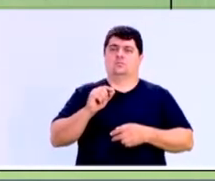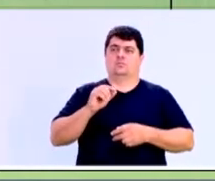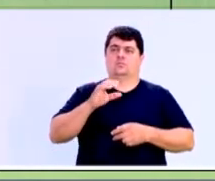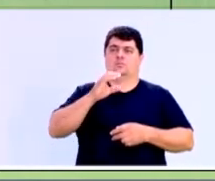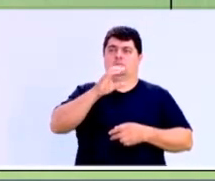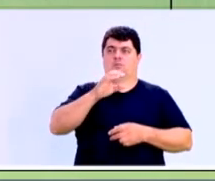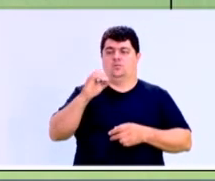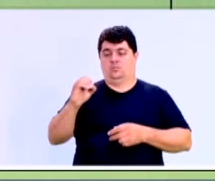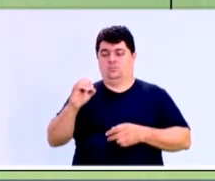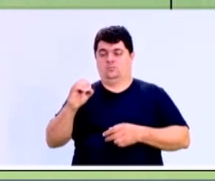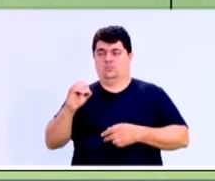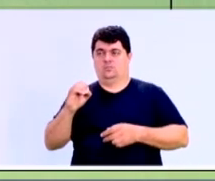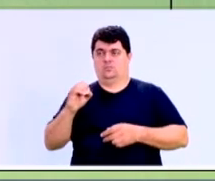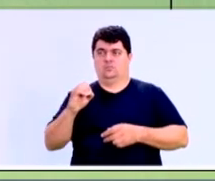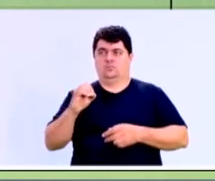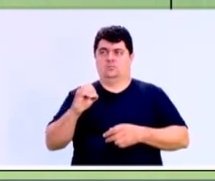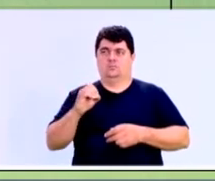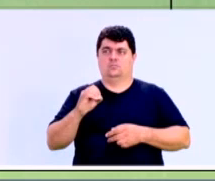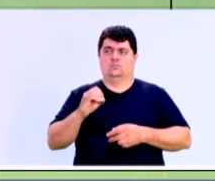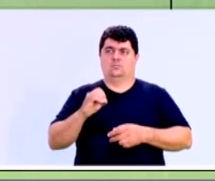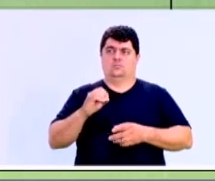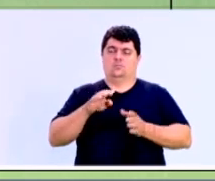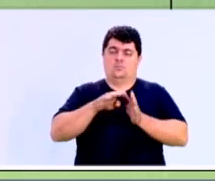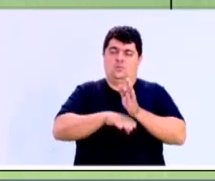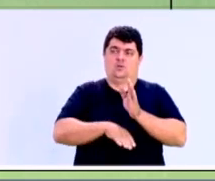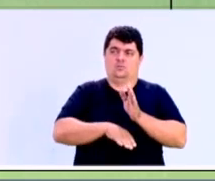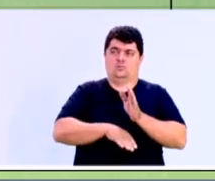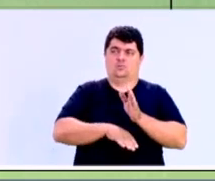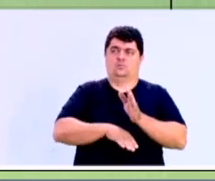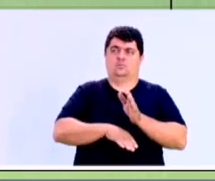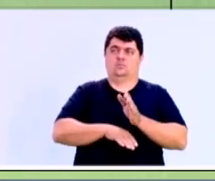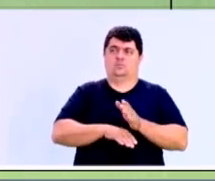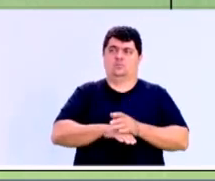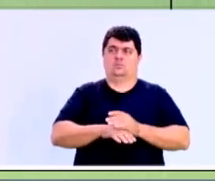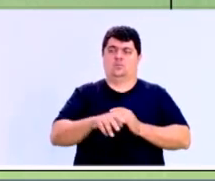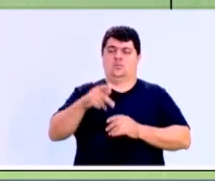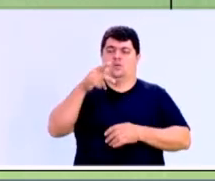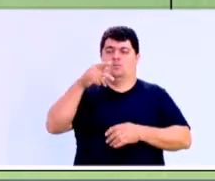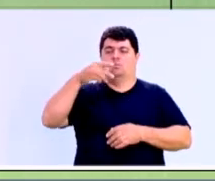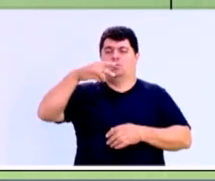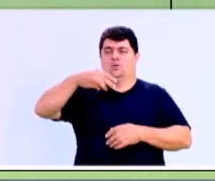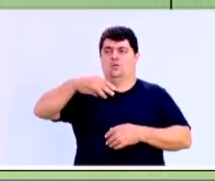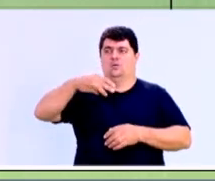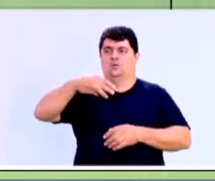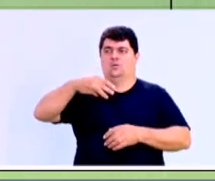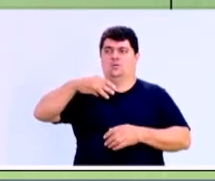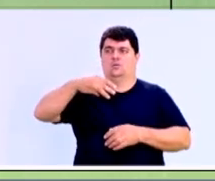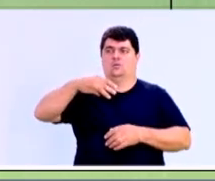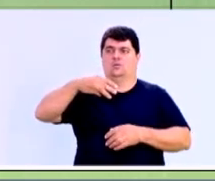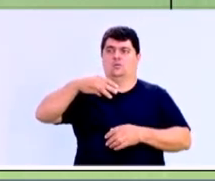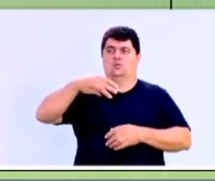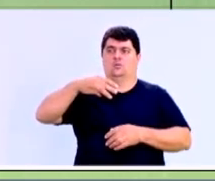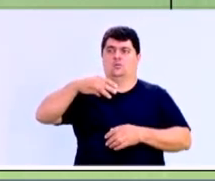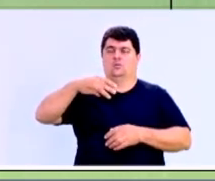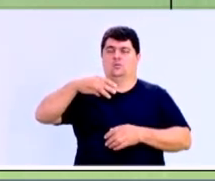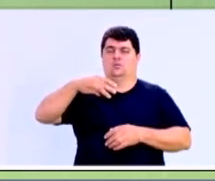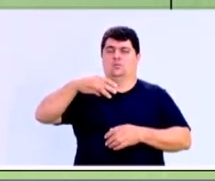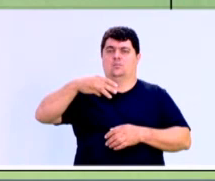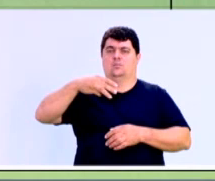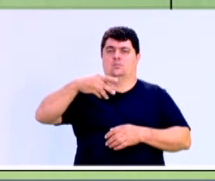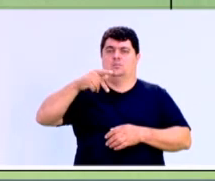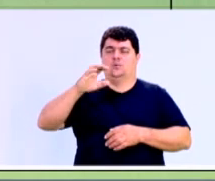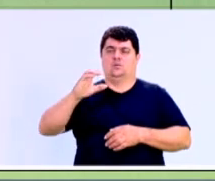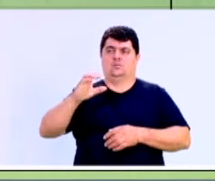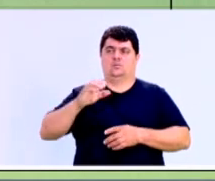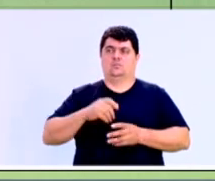operacional. Ciclo operacional menos PMPC. Colocando ciclo de novo aqui.